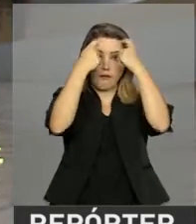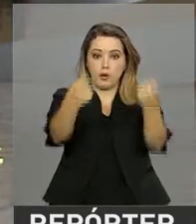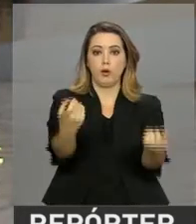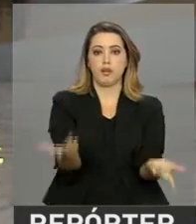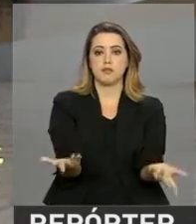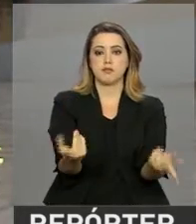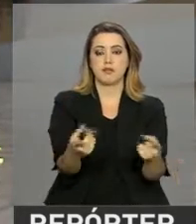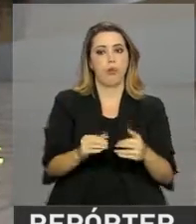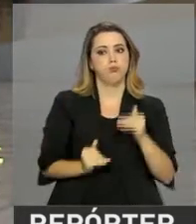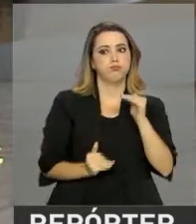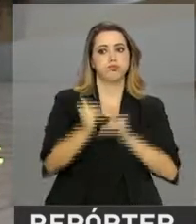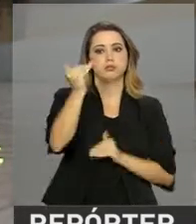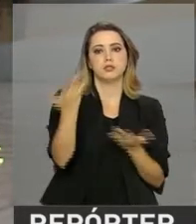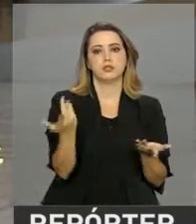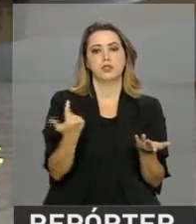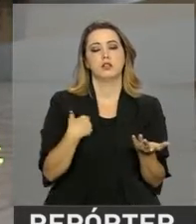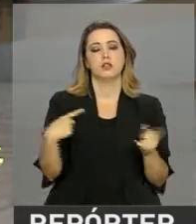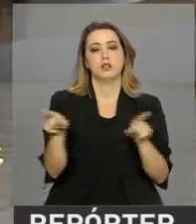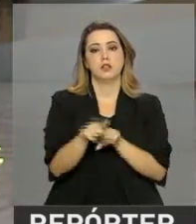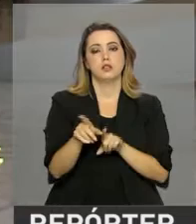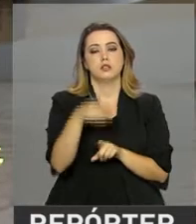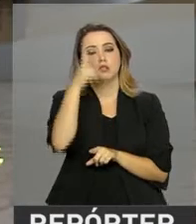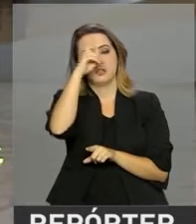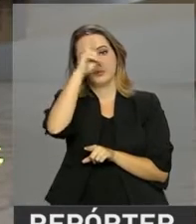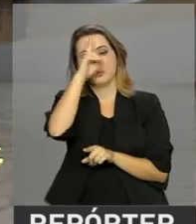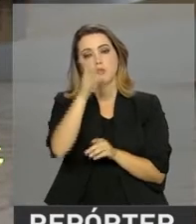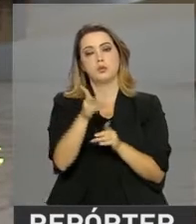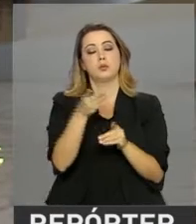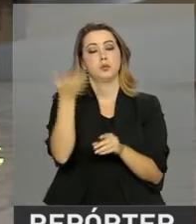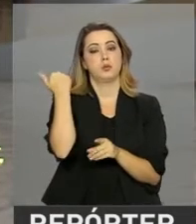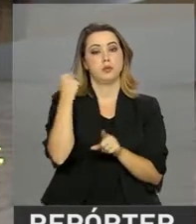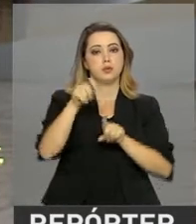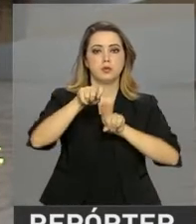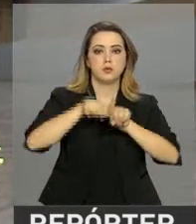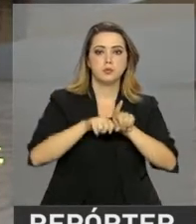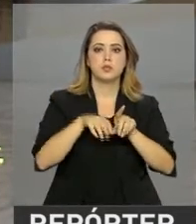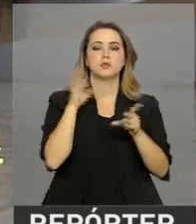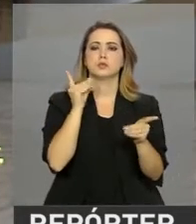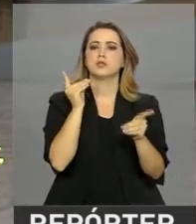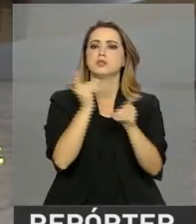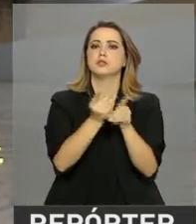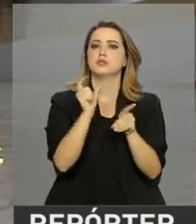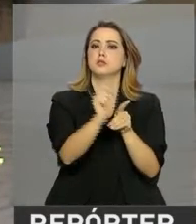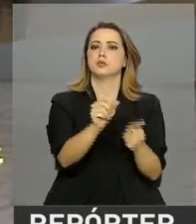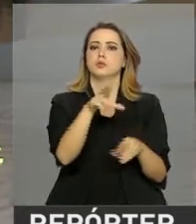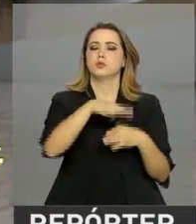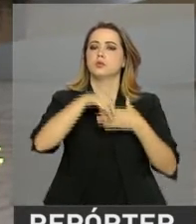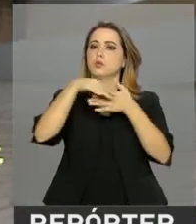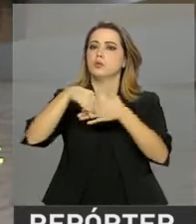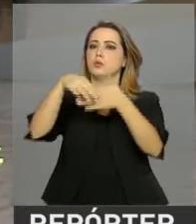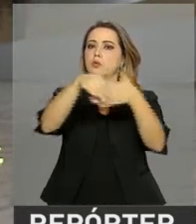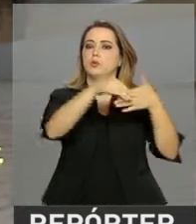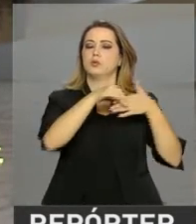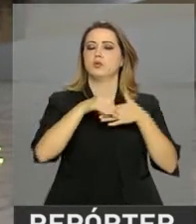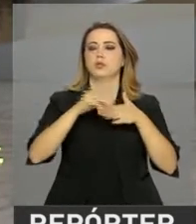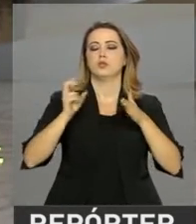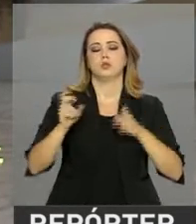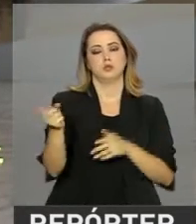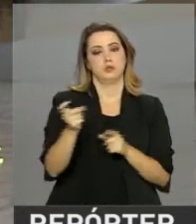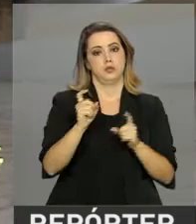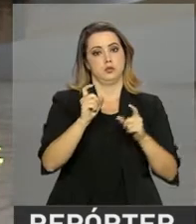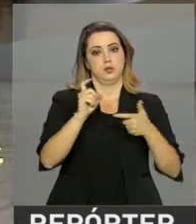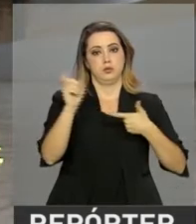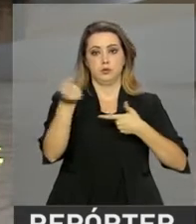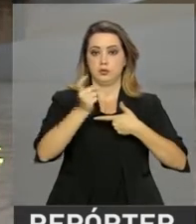lembrou que no mês passado, um encontro no Ministério das Relações Exteriores reuniu os chefes dos poderes executivo, no